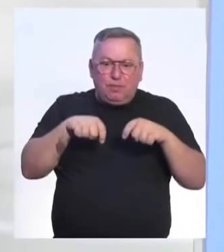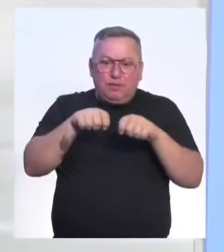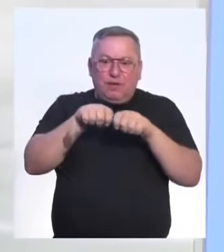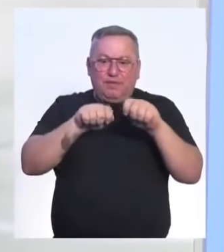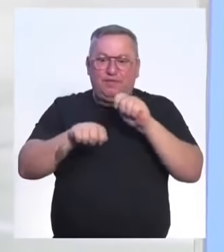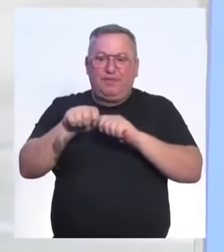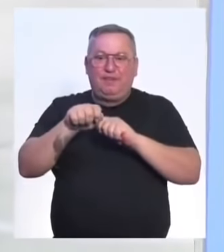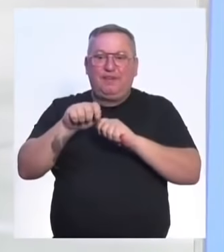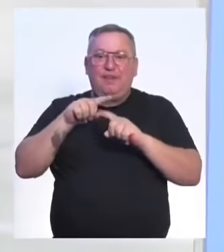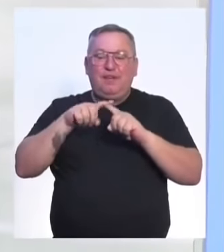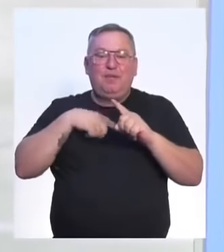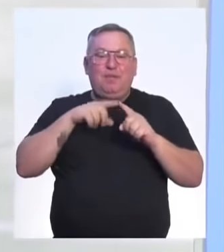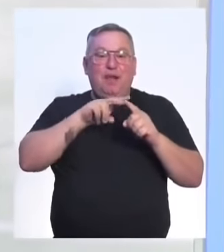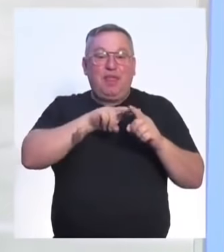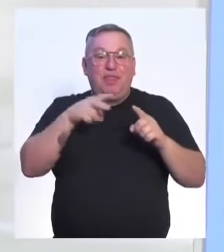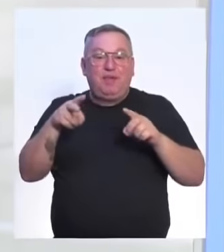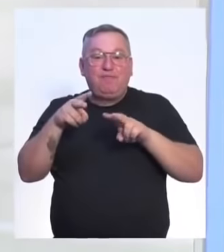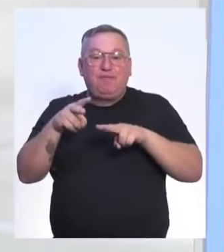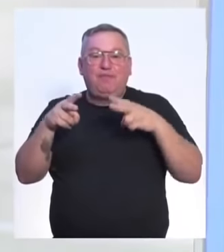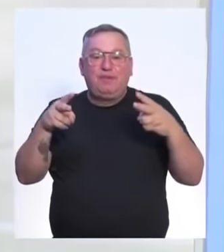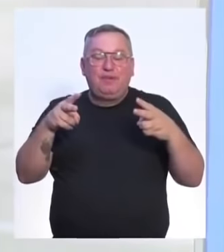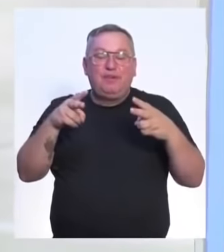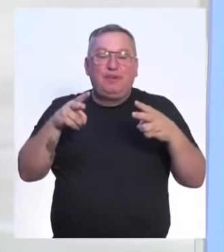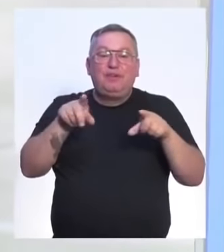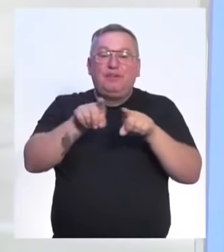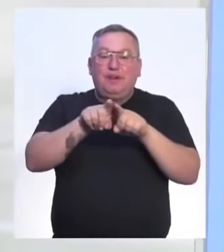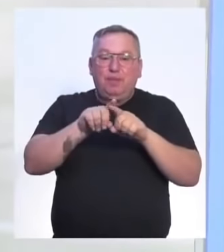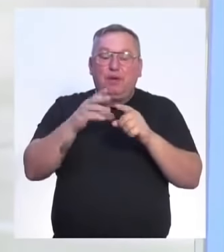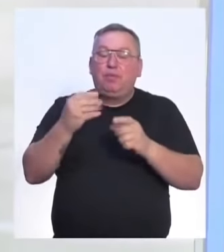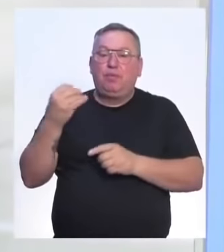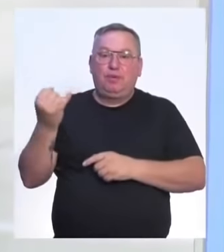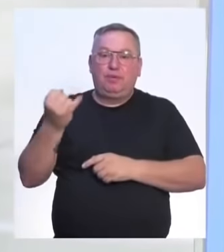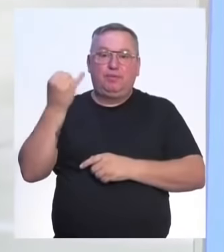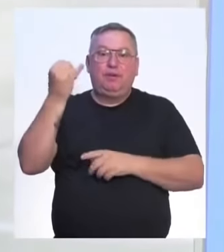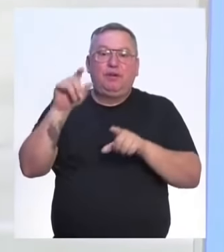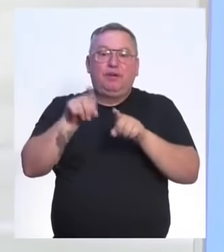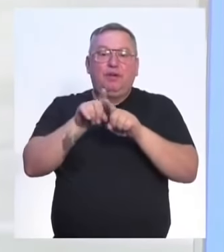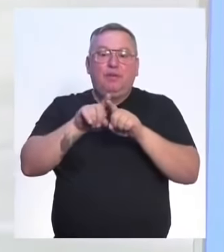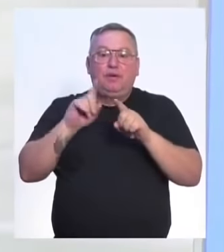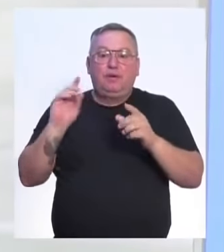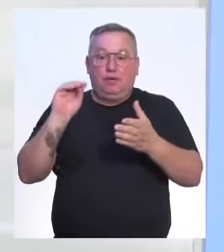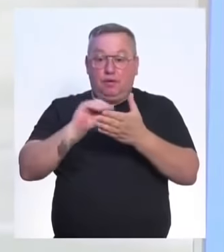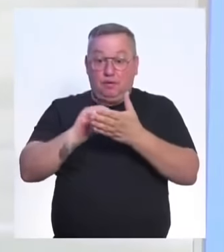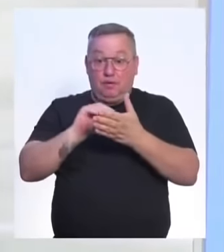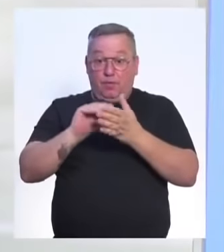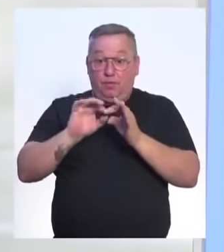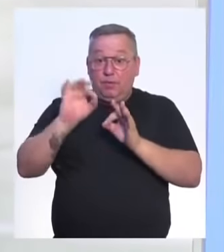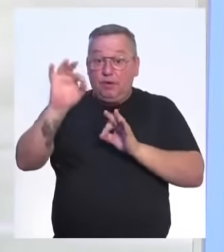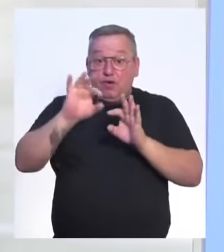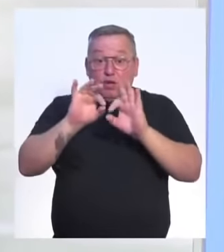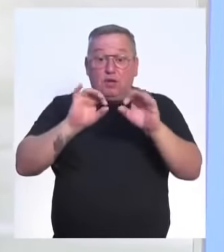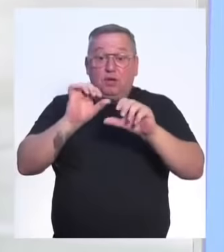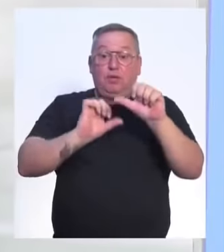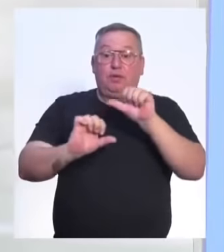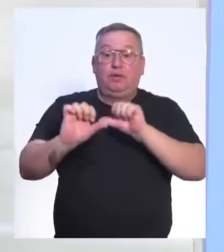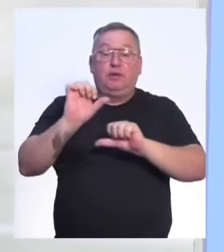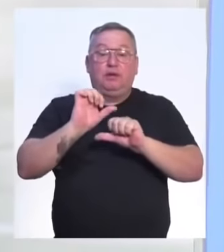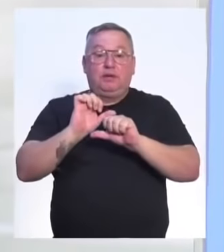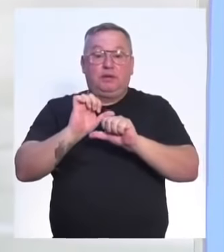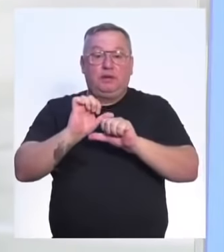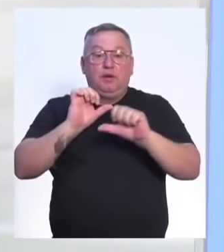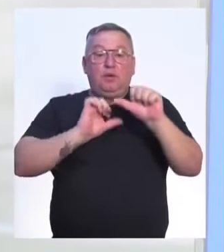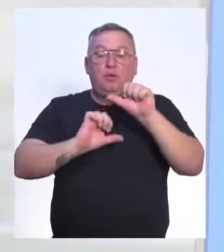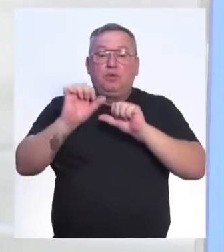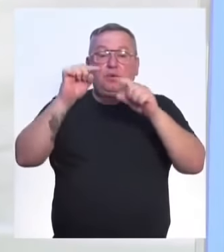que fazer transformações, fazer conversões, é muito importante, né? Conversões são medidas, são mudanças, não é?